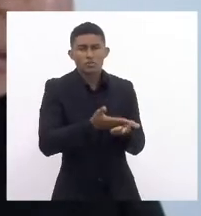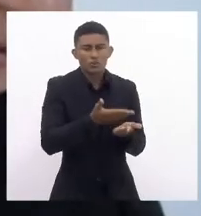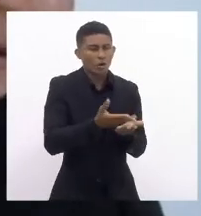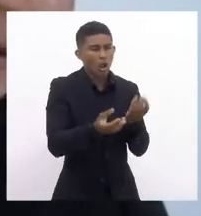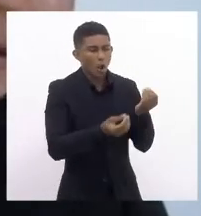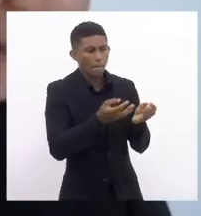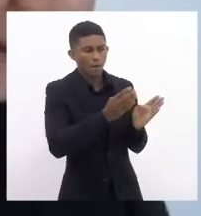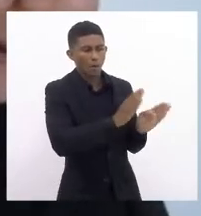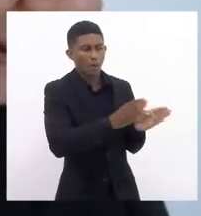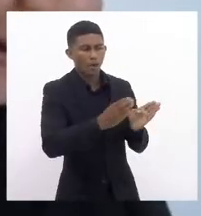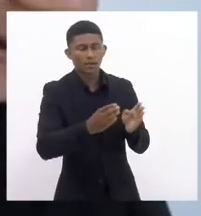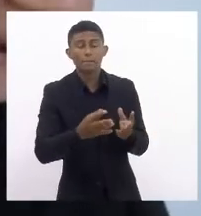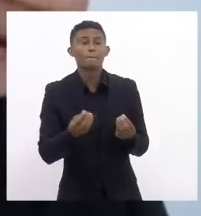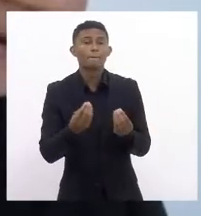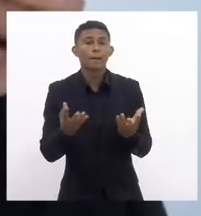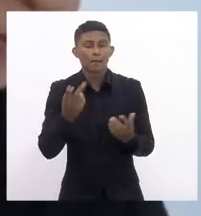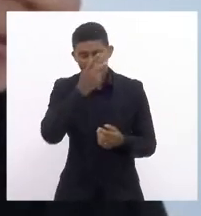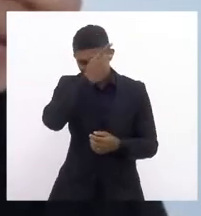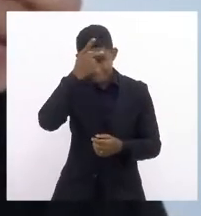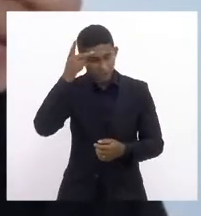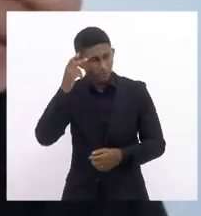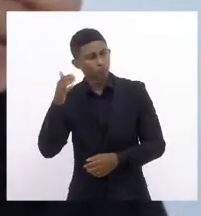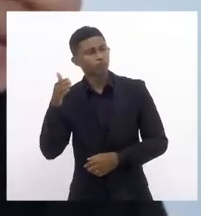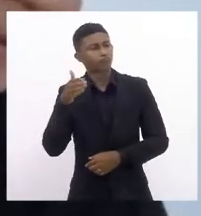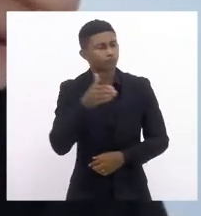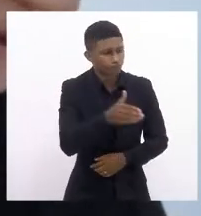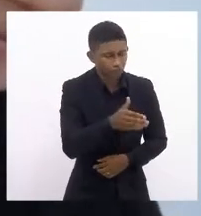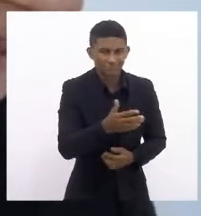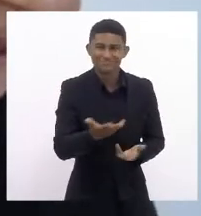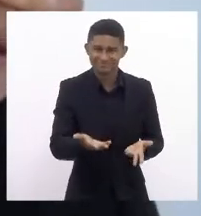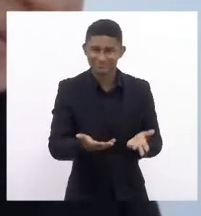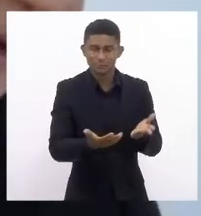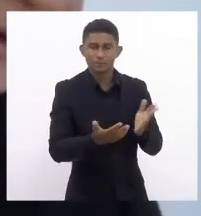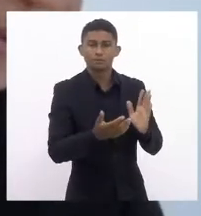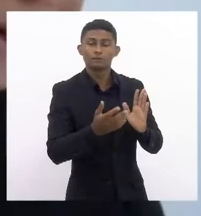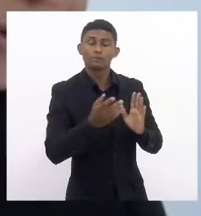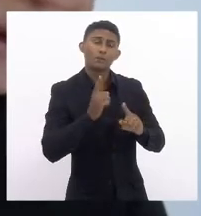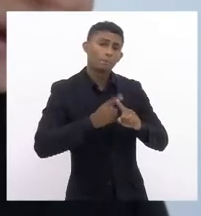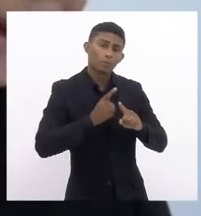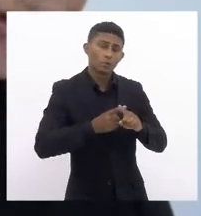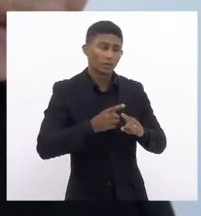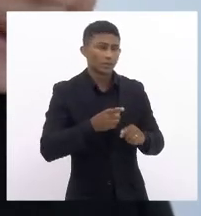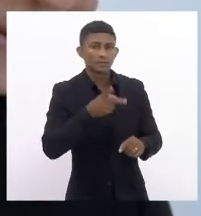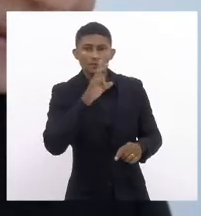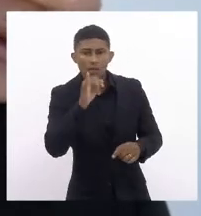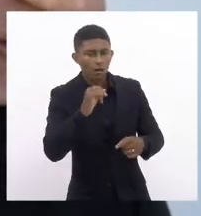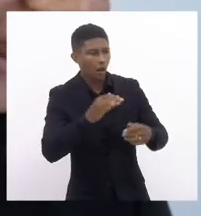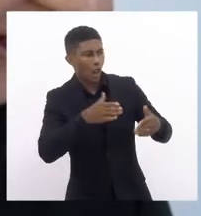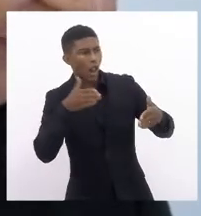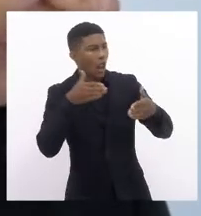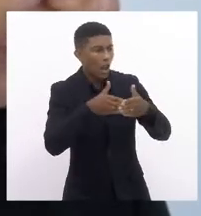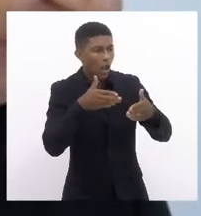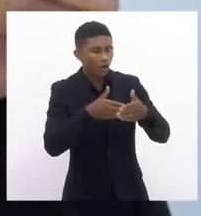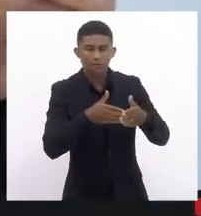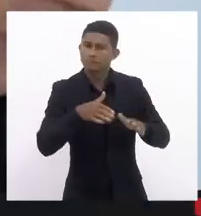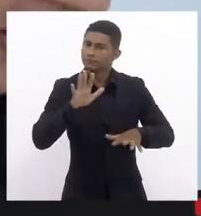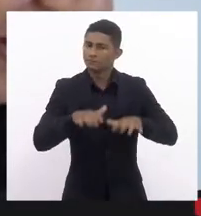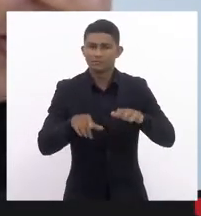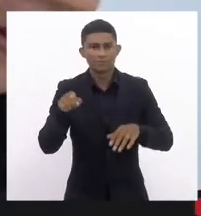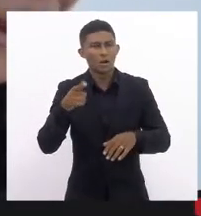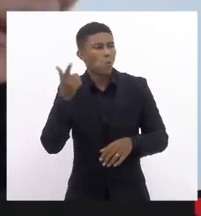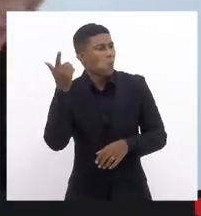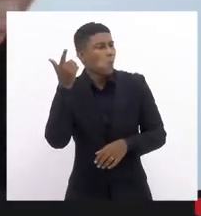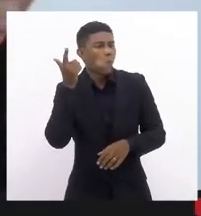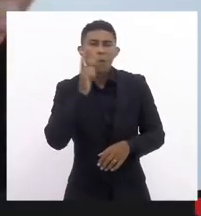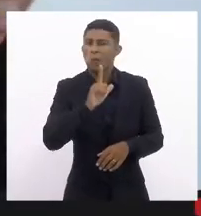2º, em interação com uma das mais barreiras, pode obstruir sua participação plena e efetiva na